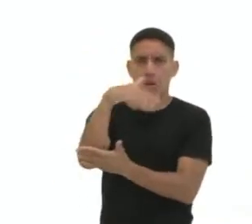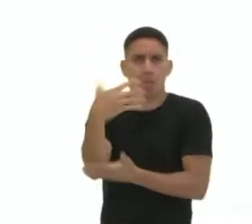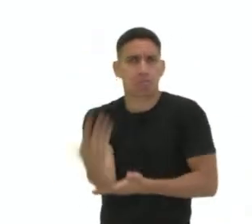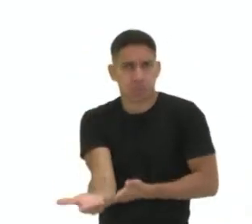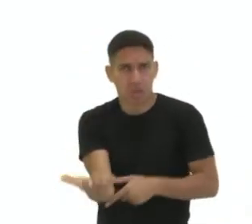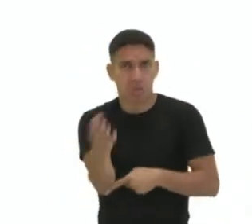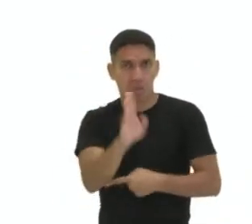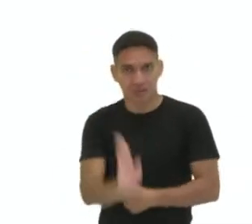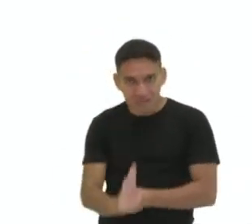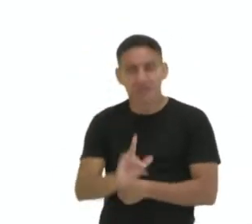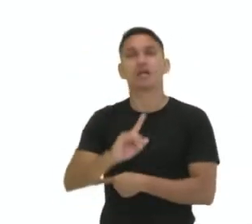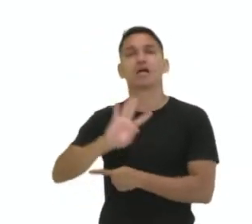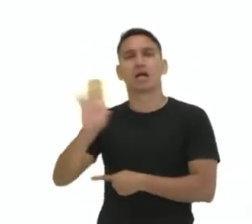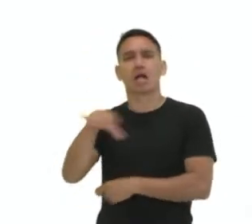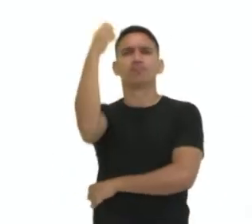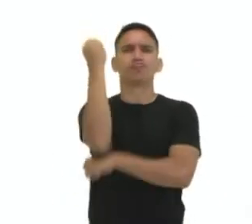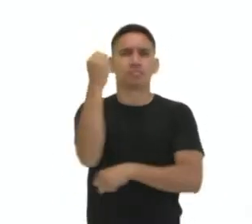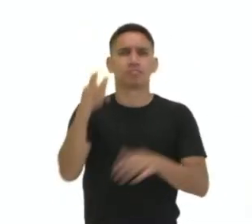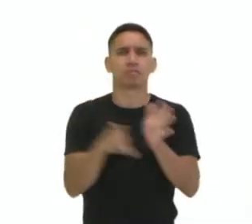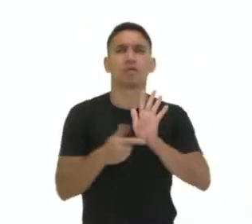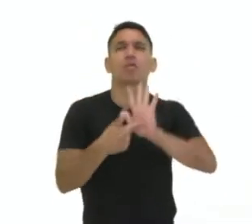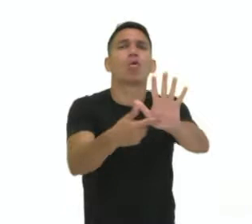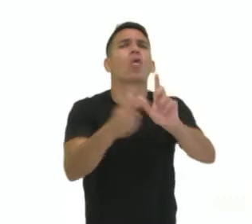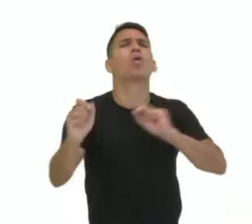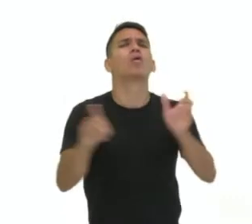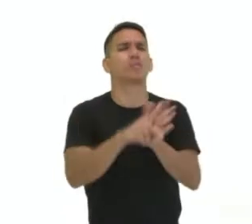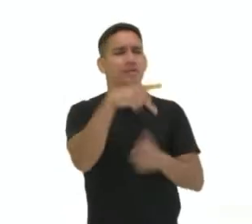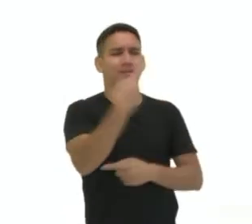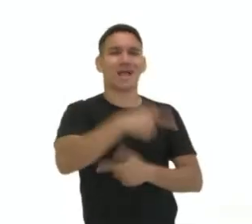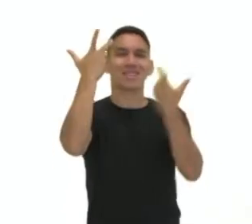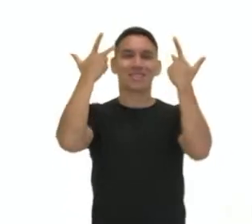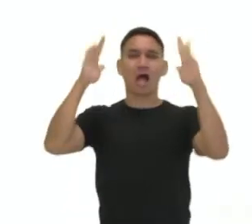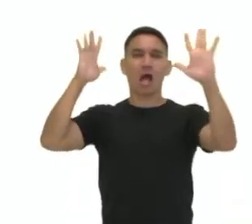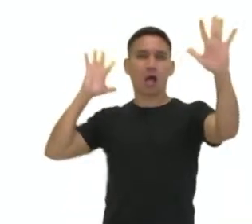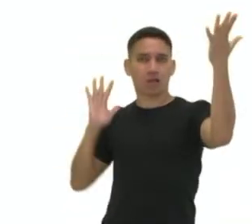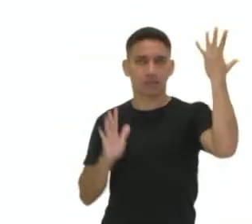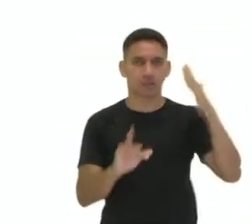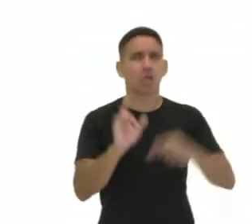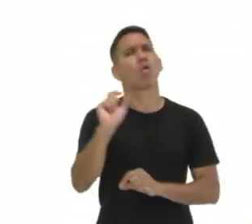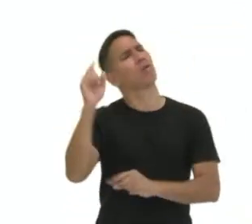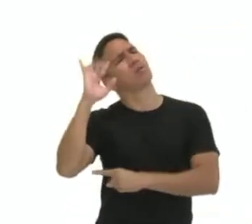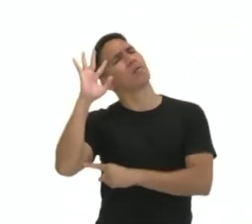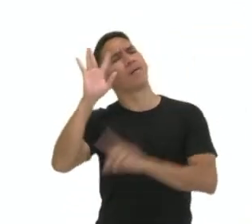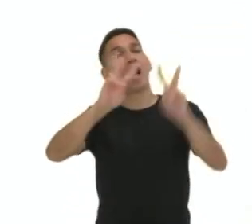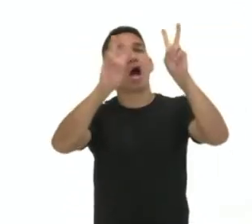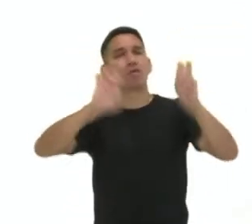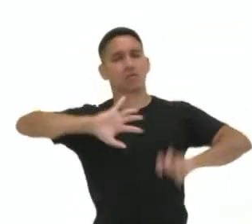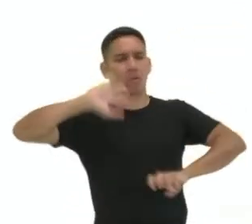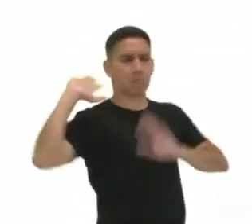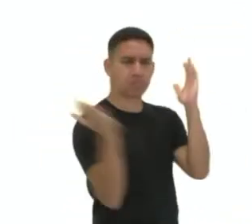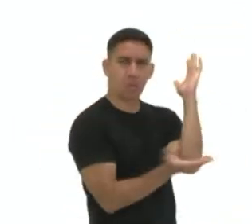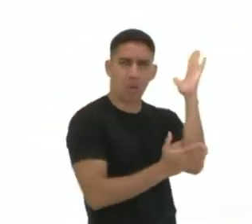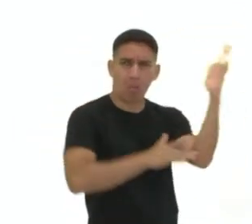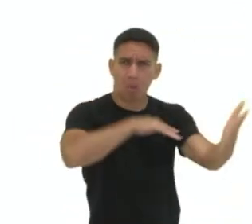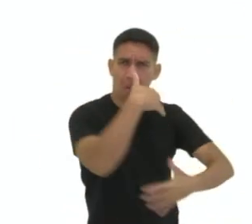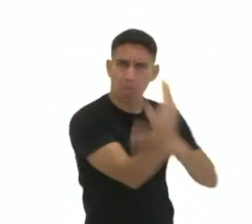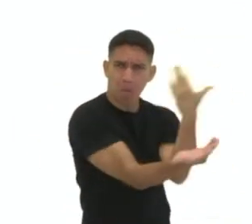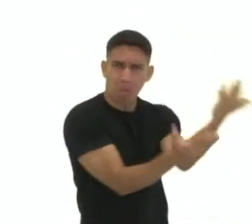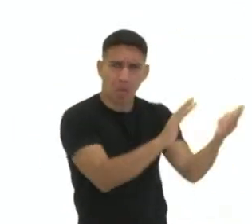e da resistência da natureza. O que você pensa da exploração comercial e intensa da natureza?